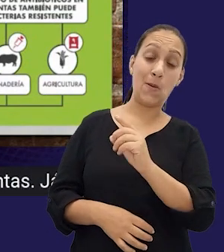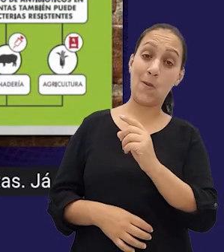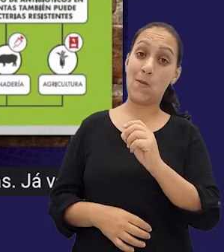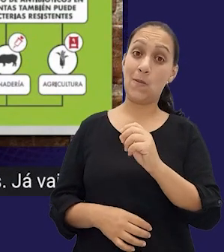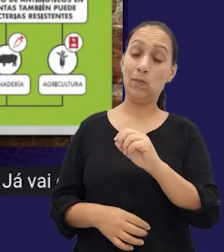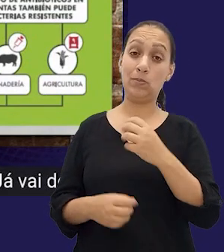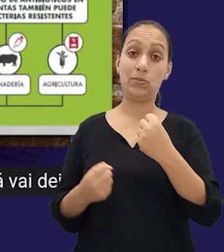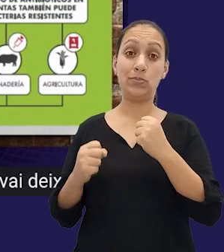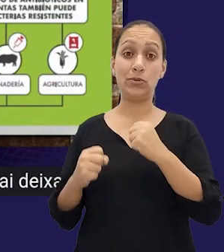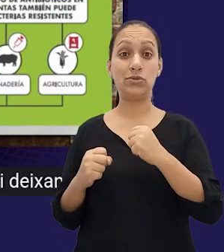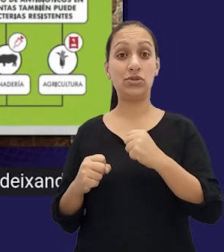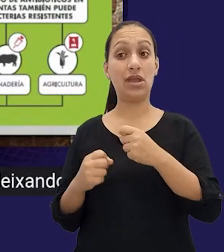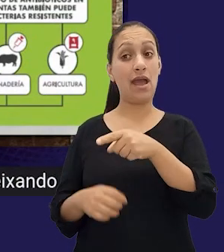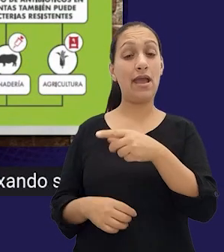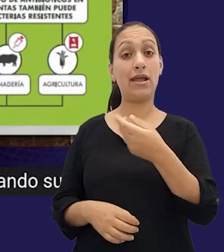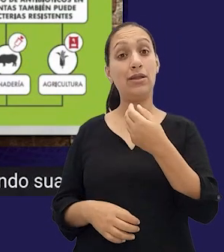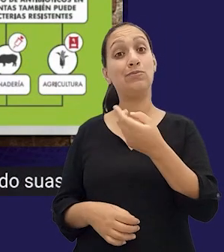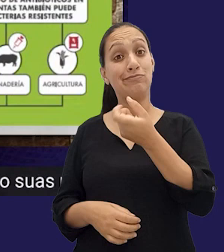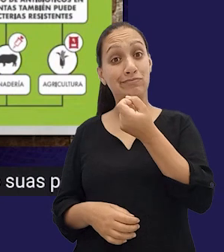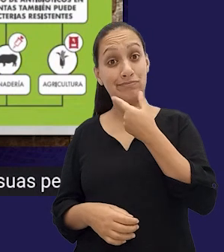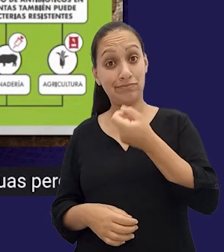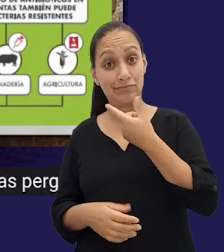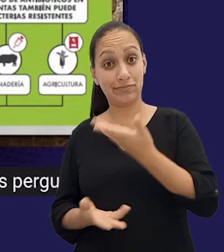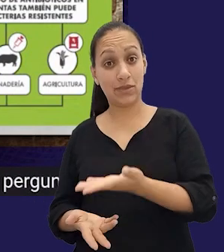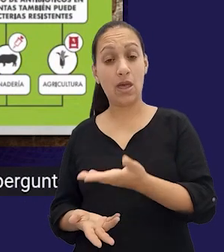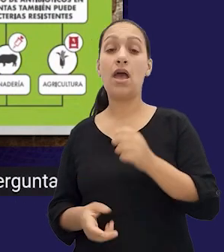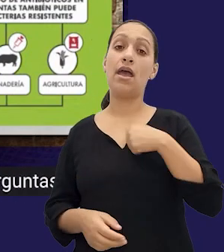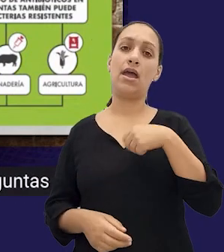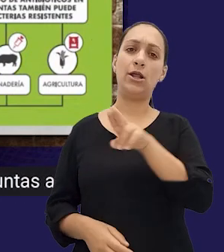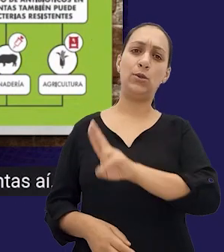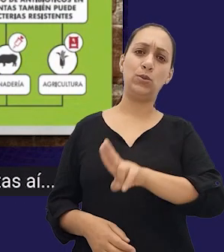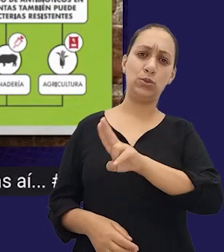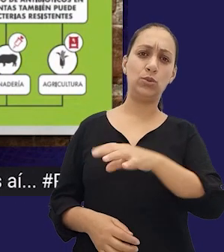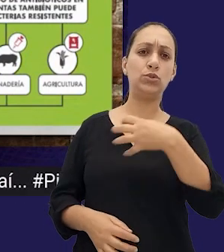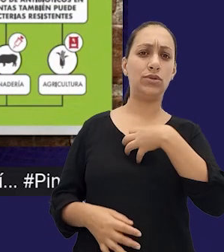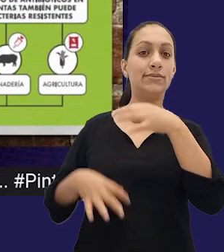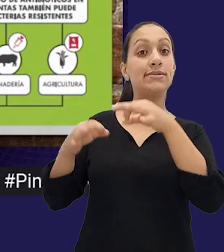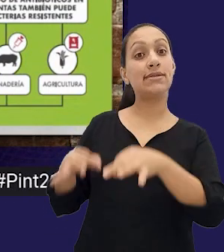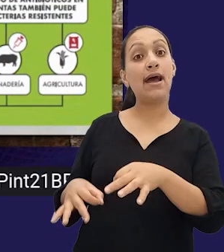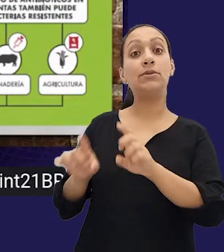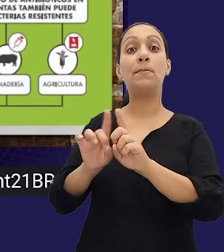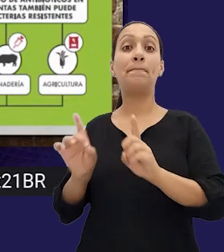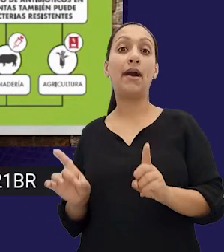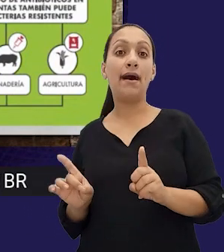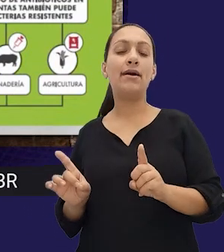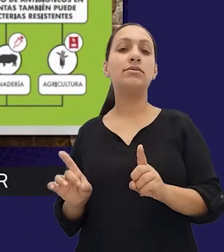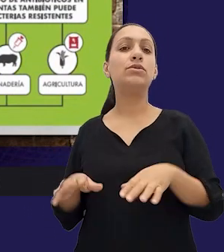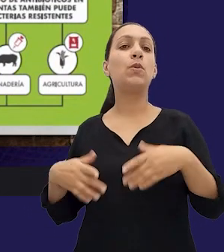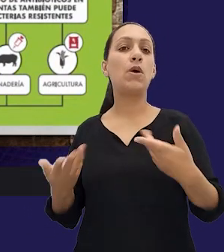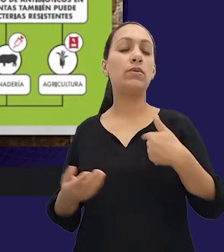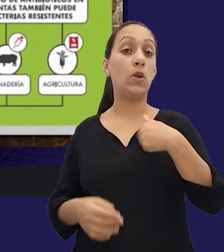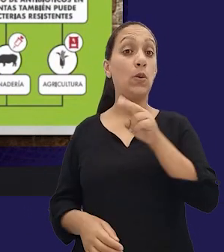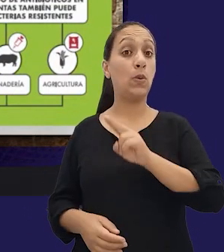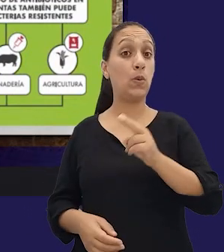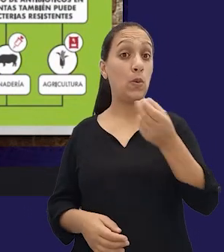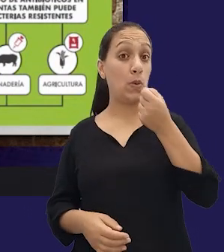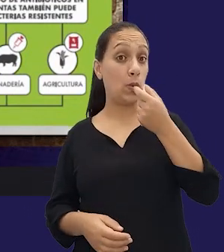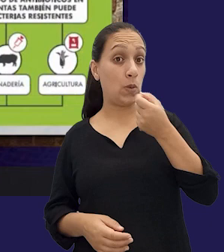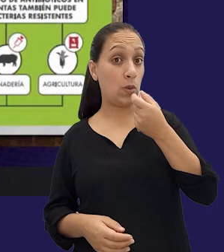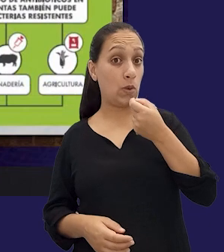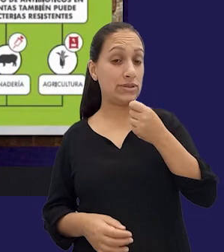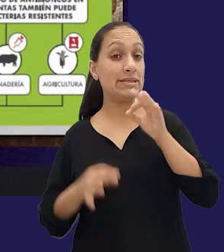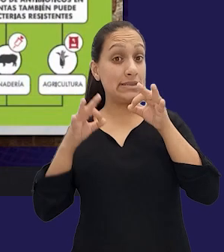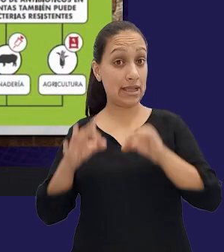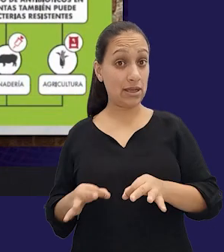usado e ele usou, ou então, ele até usou o antibiótico correto, tá? Mas quando eu uso o antibiótico correto,